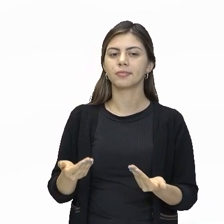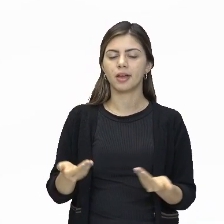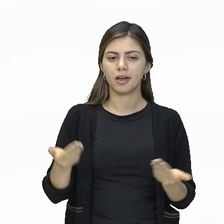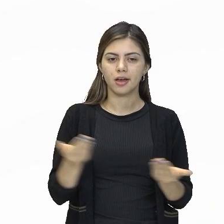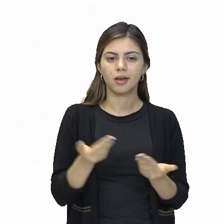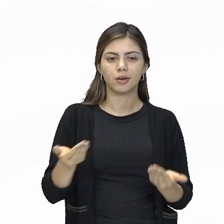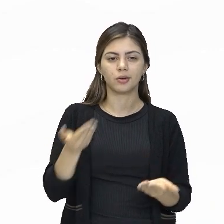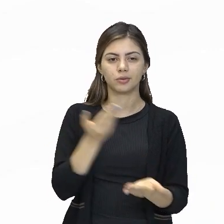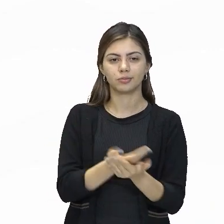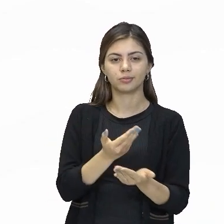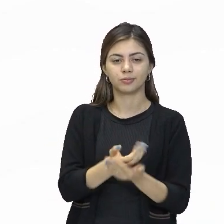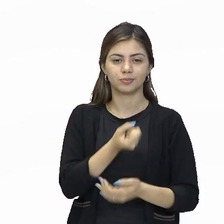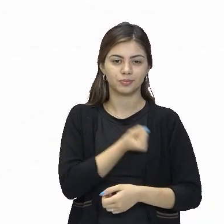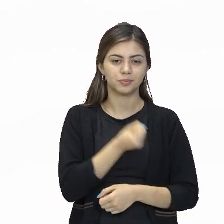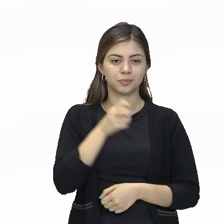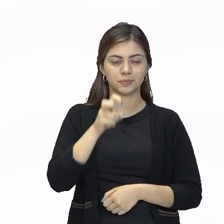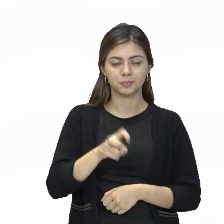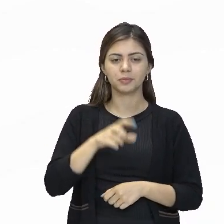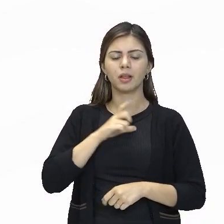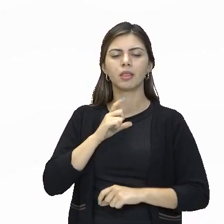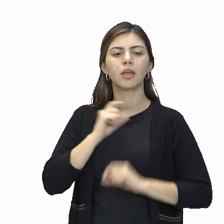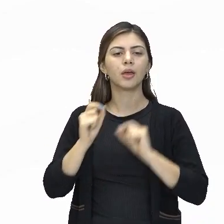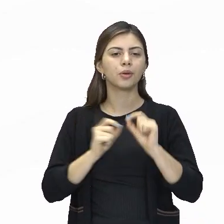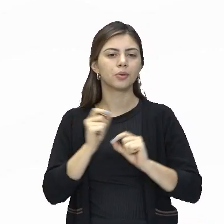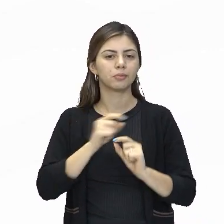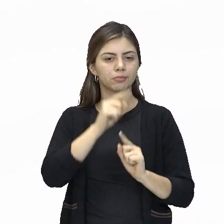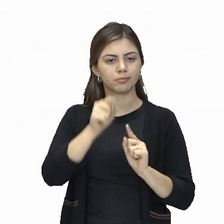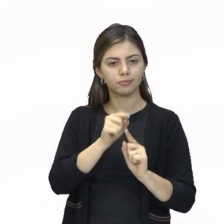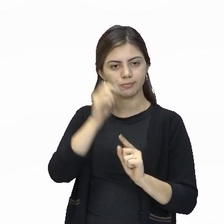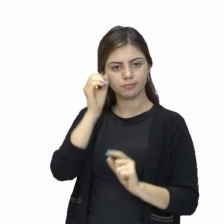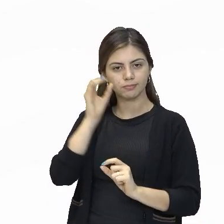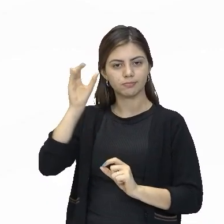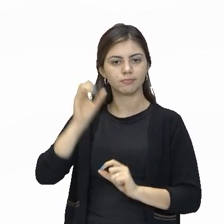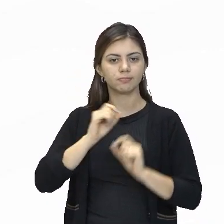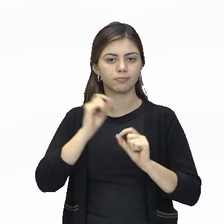nossa aula de número 5 traz como objeto de